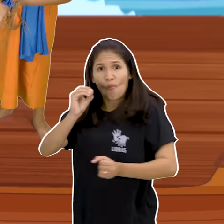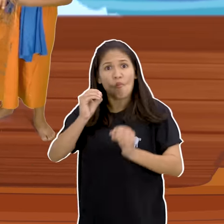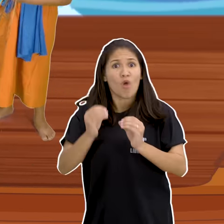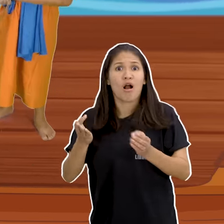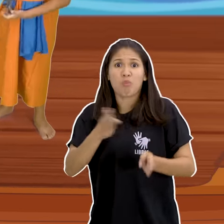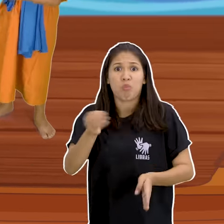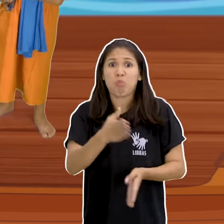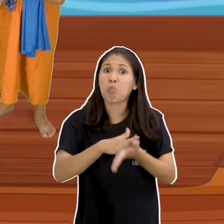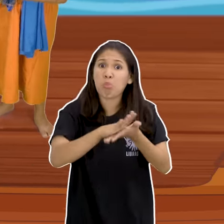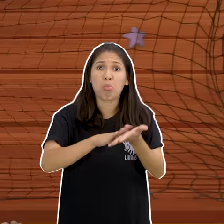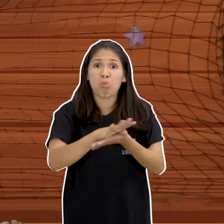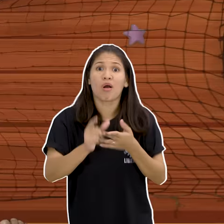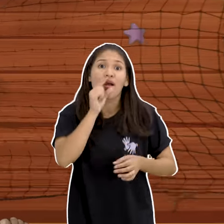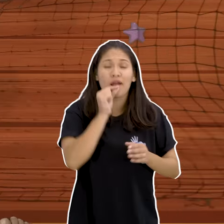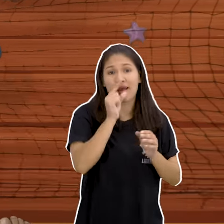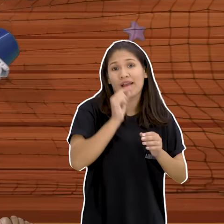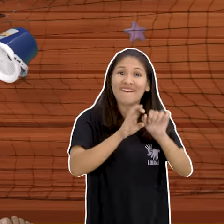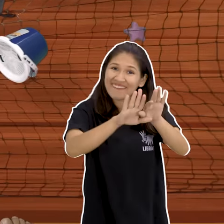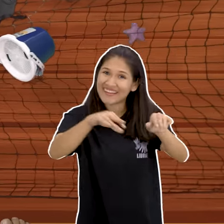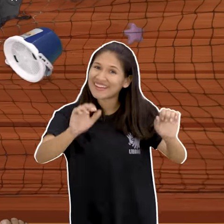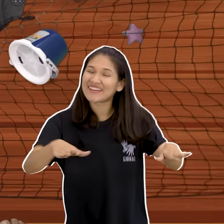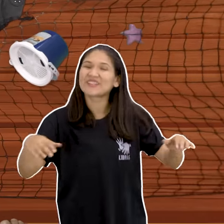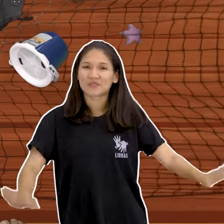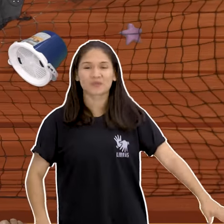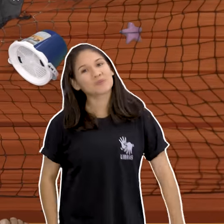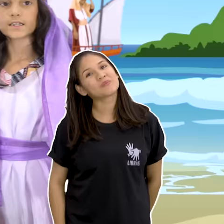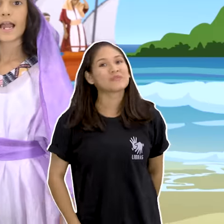mas não pegaram peixe no mar da Galileia.